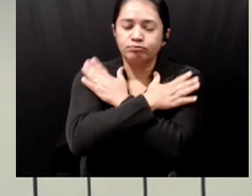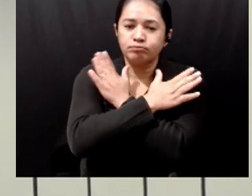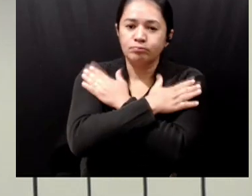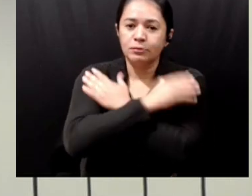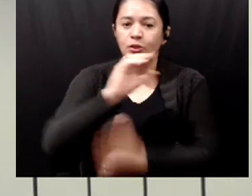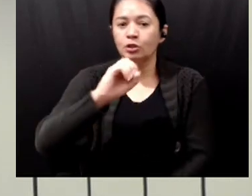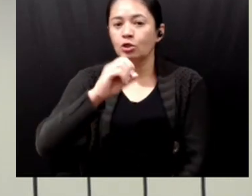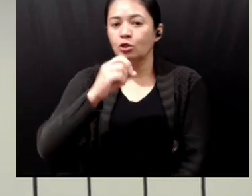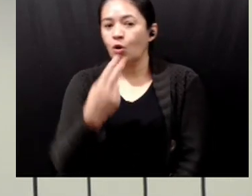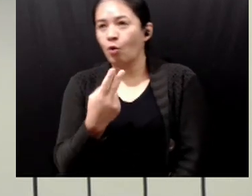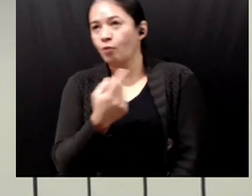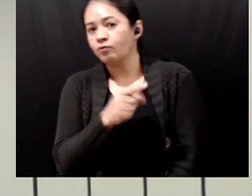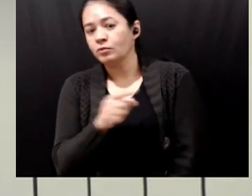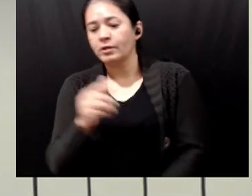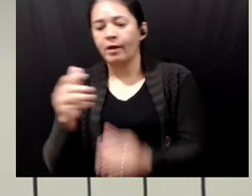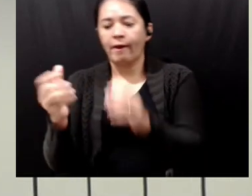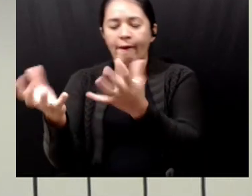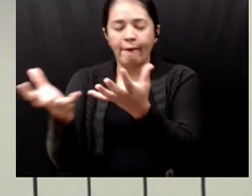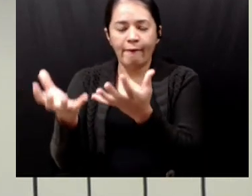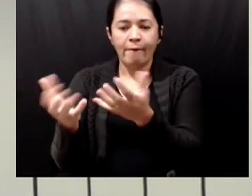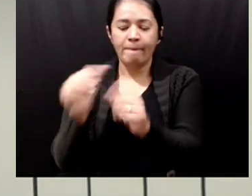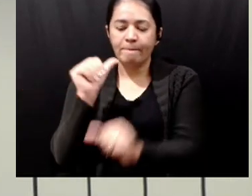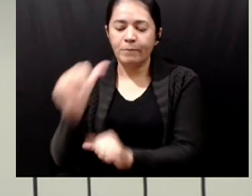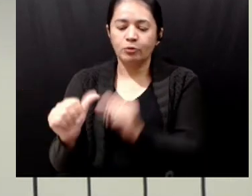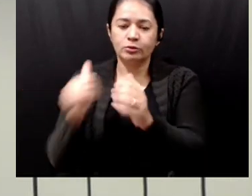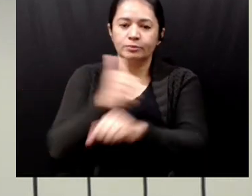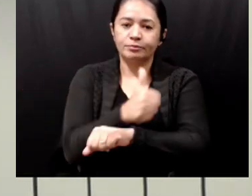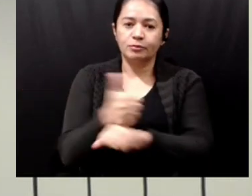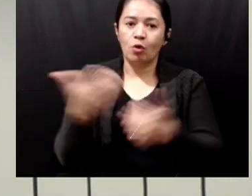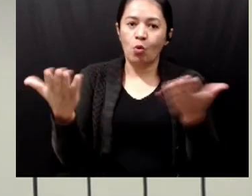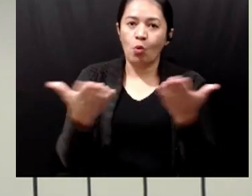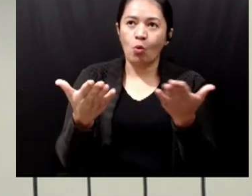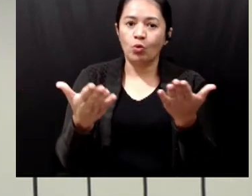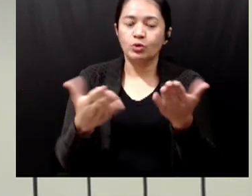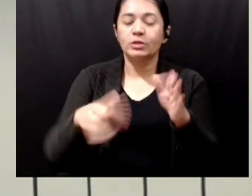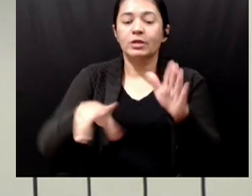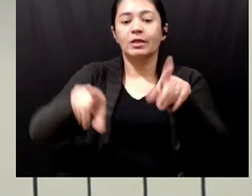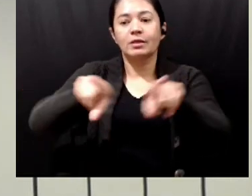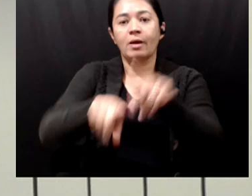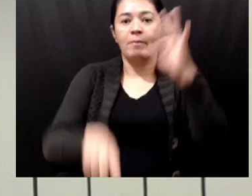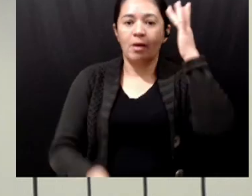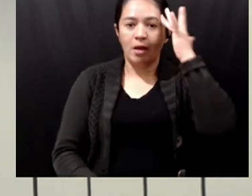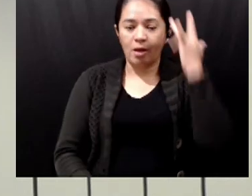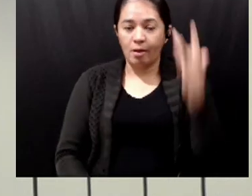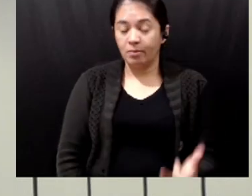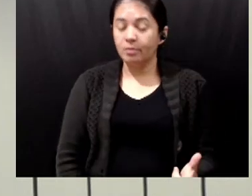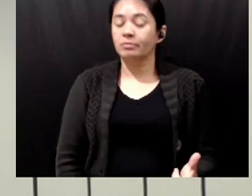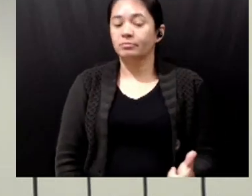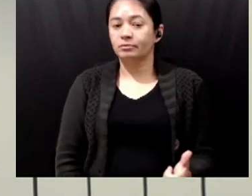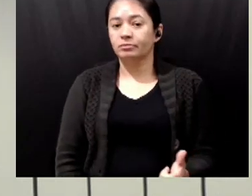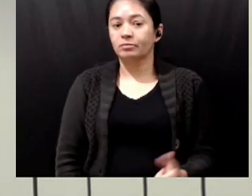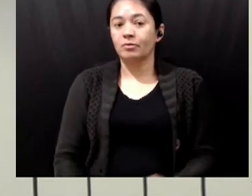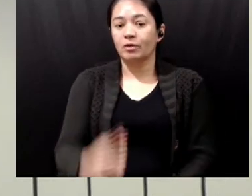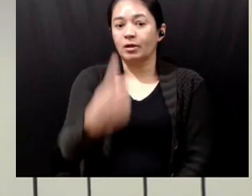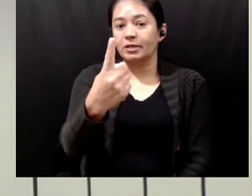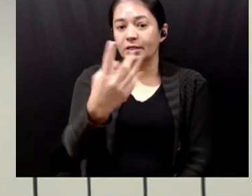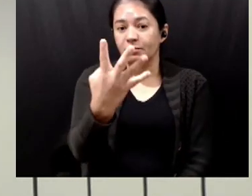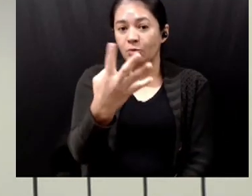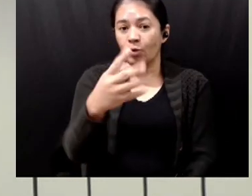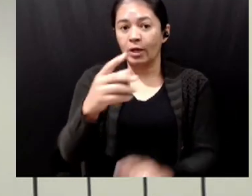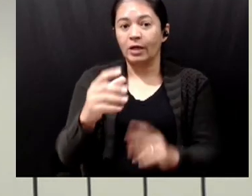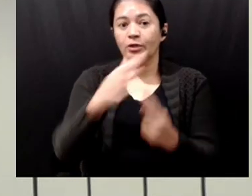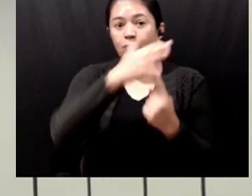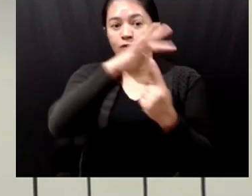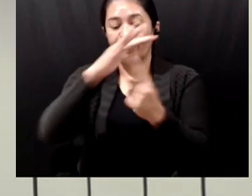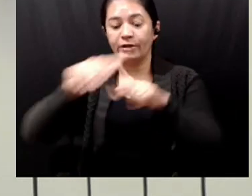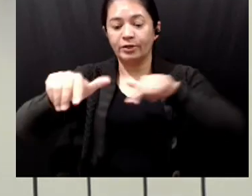de área, porque acontece hoje e também amanhã, na terça-feira, o 14º Feirão de Emprego e Oportunidades